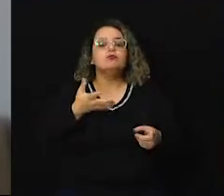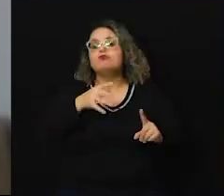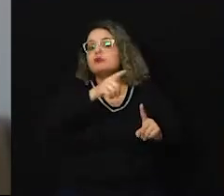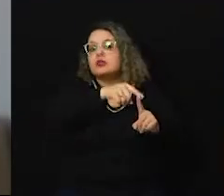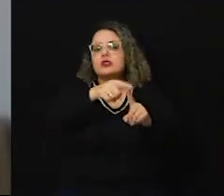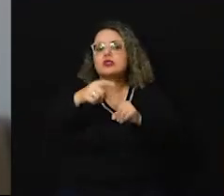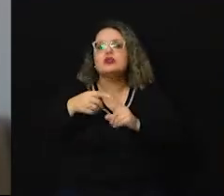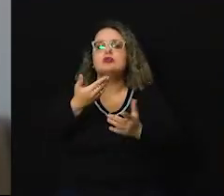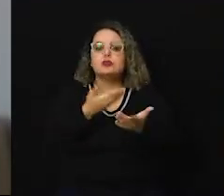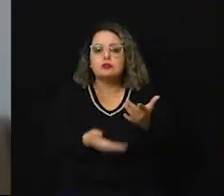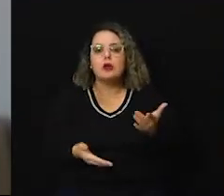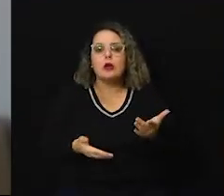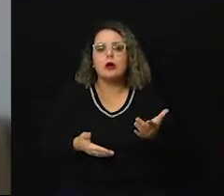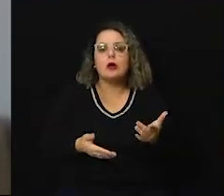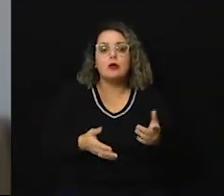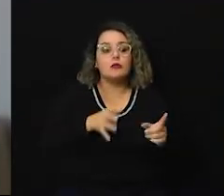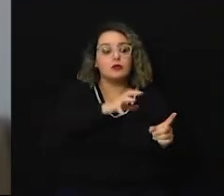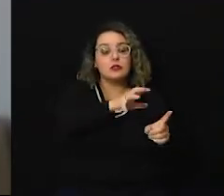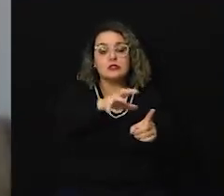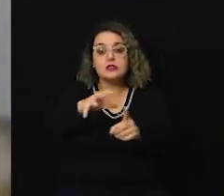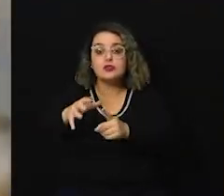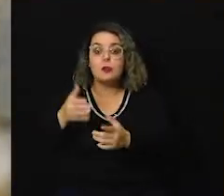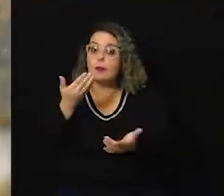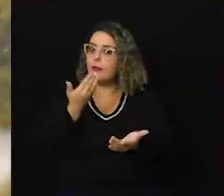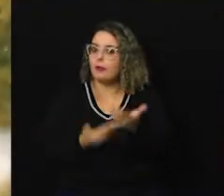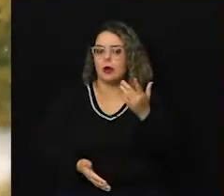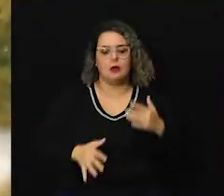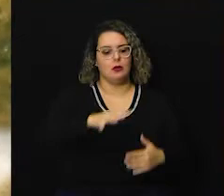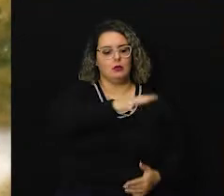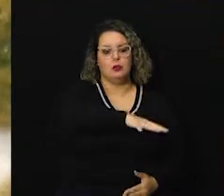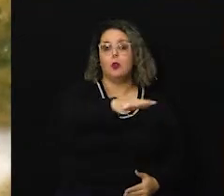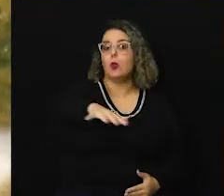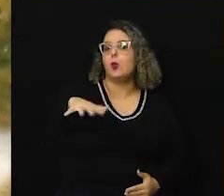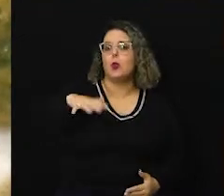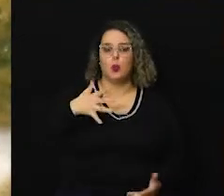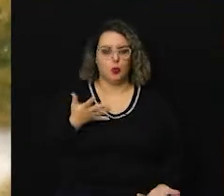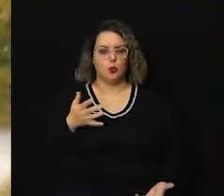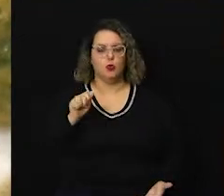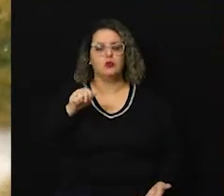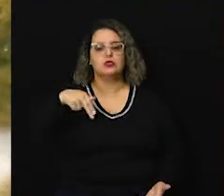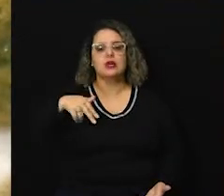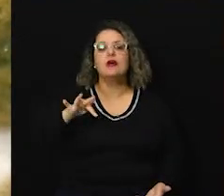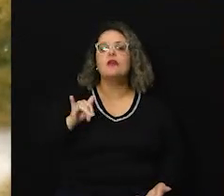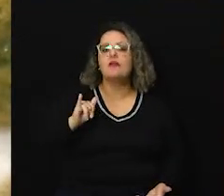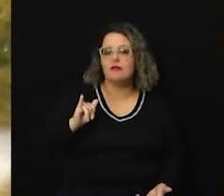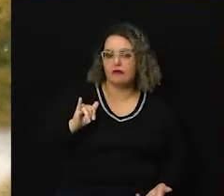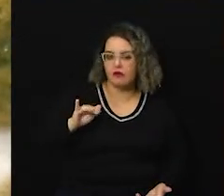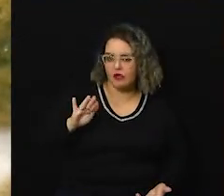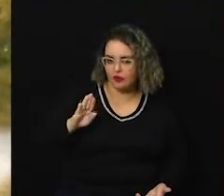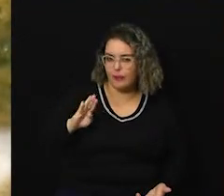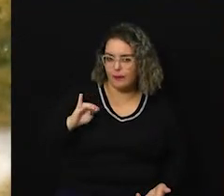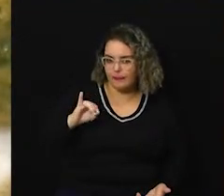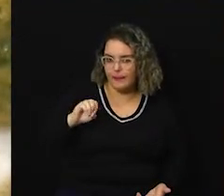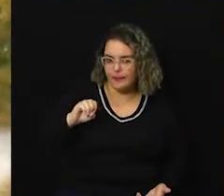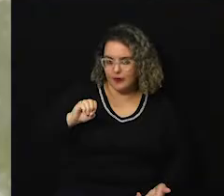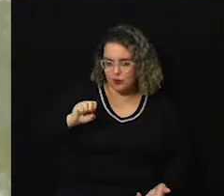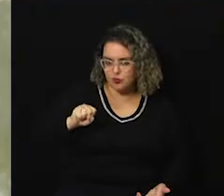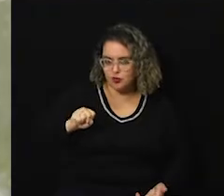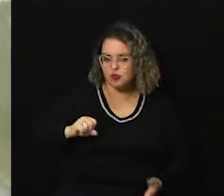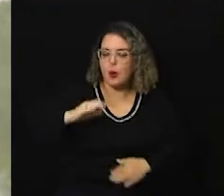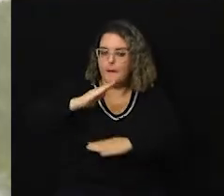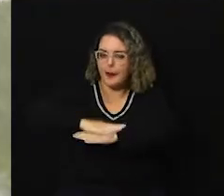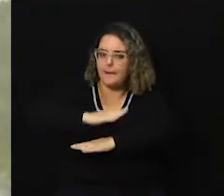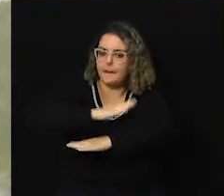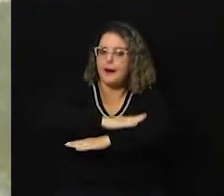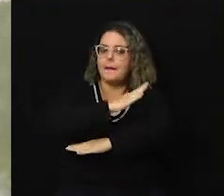gente tá perdendo outros serviços do ecossistema então por exemplo os anfíbios foram os grupos mais impactados por que são animais geralmente que tem uma distribuição